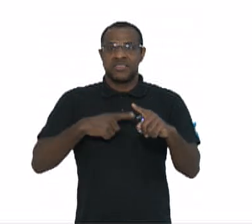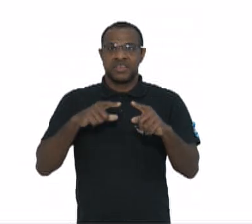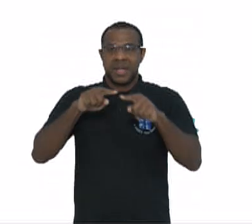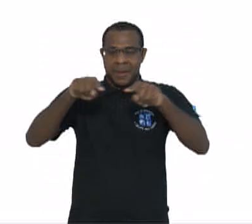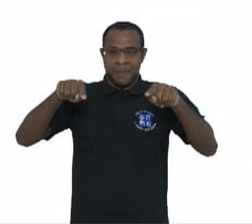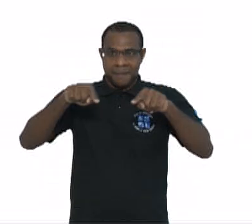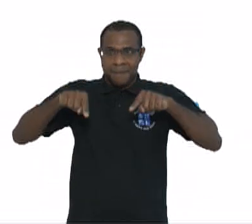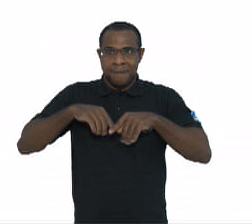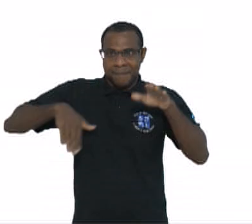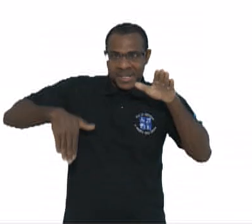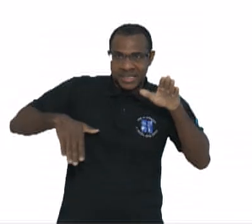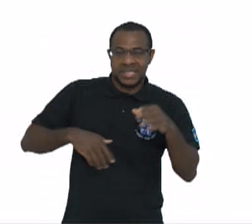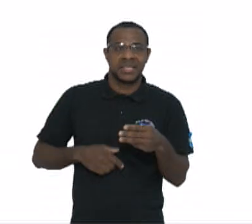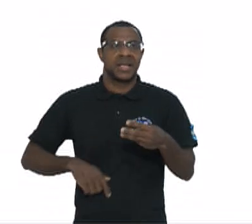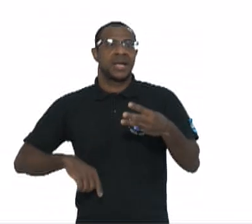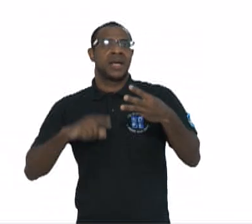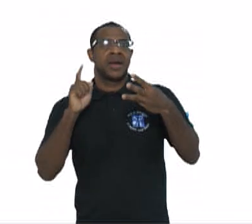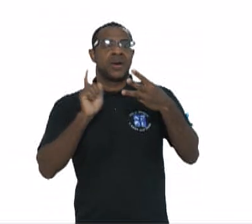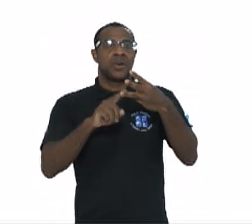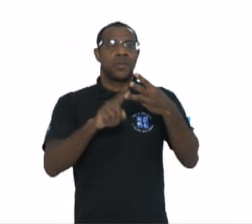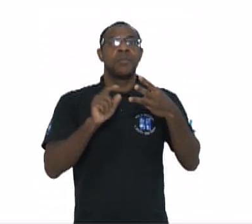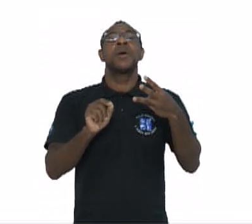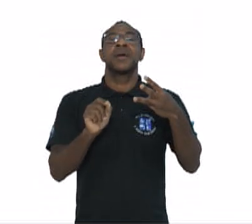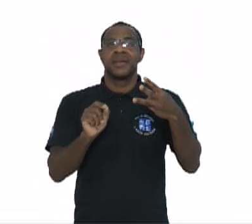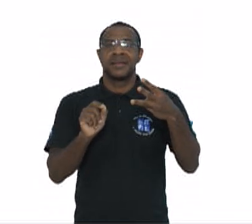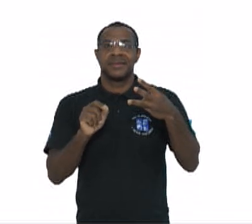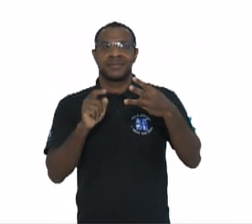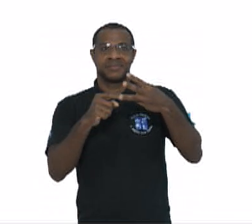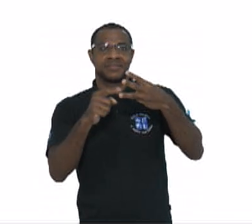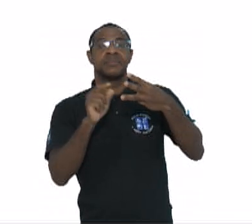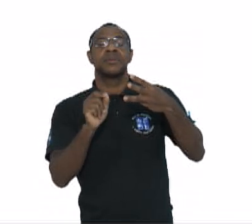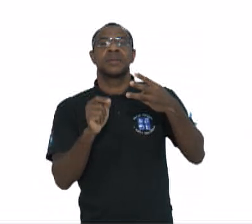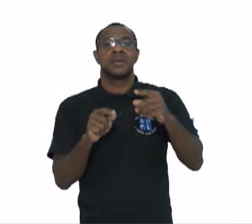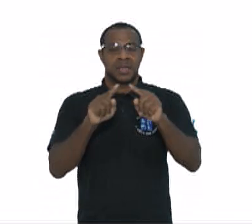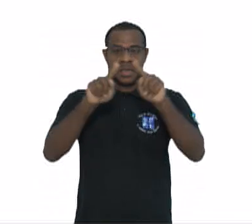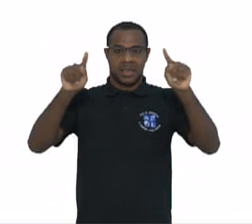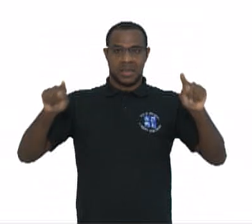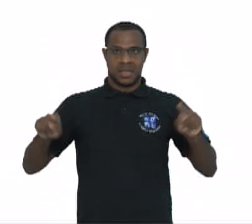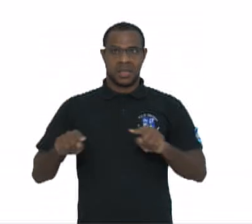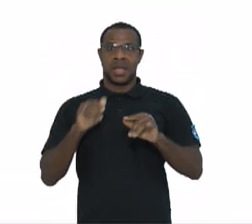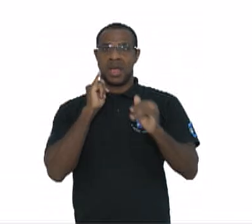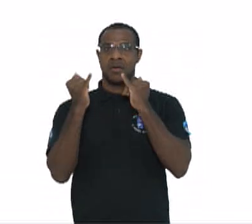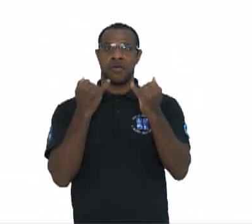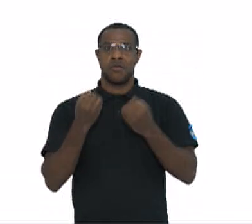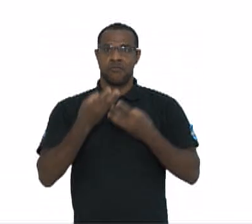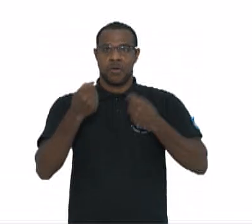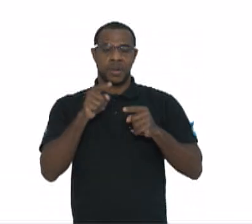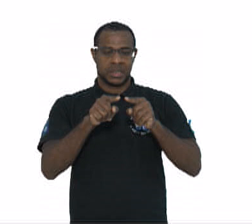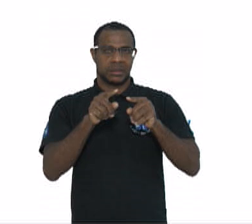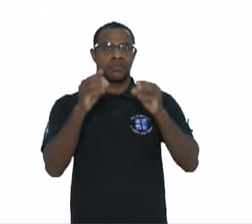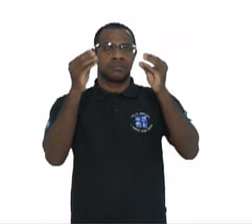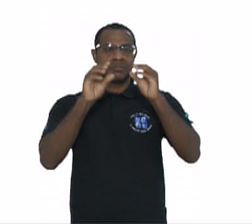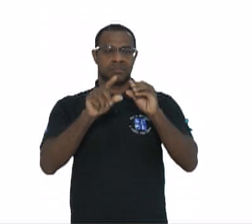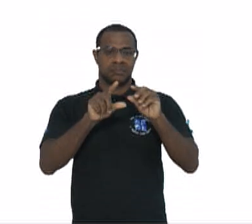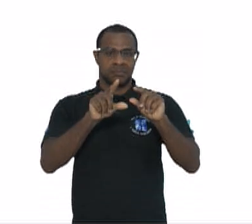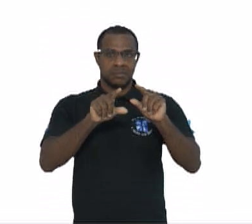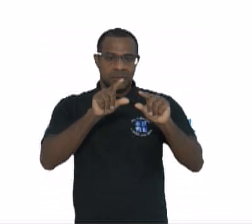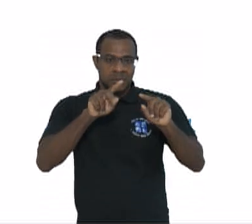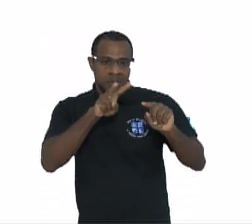addition, I love the hotel because it's fantastic, very modern, and it also has a pool.